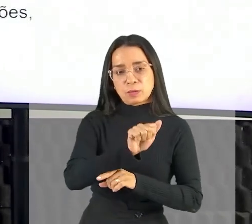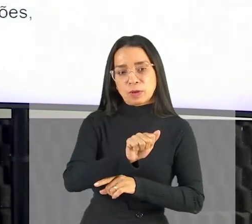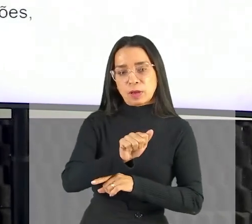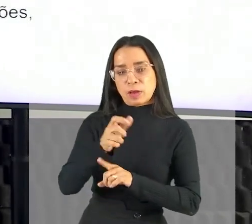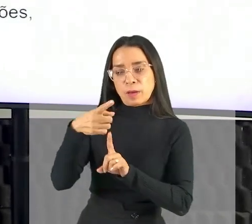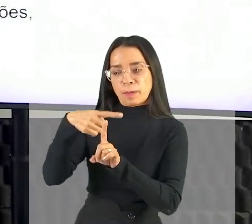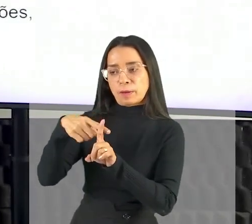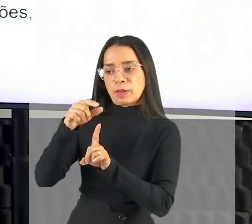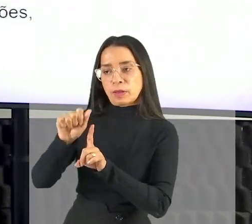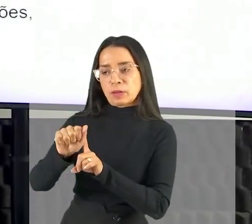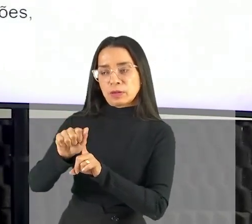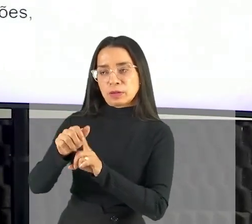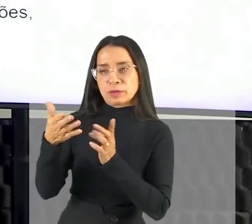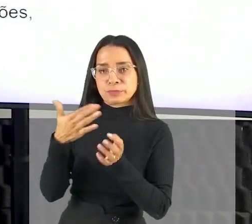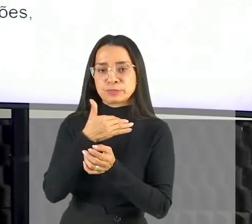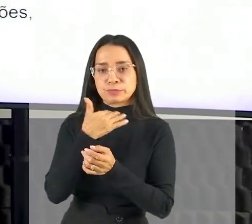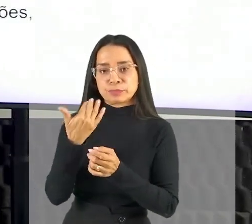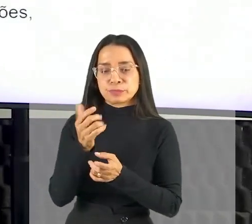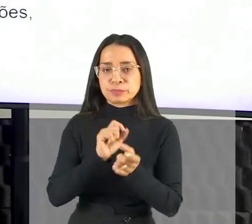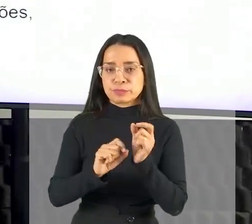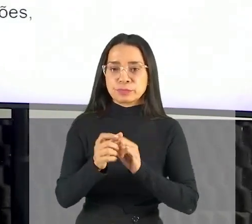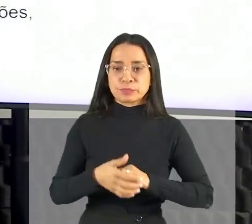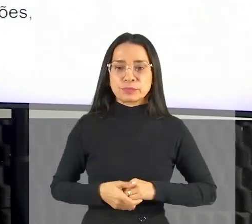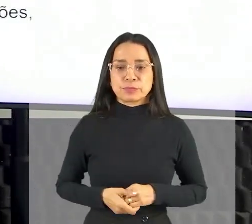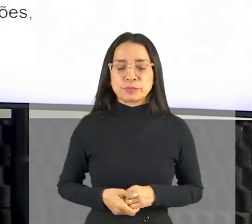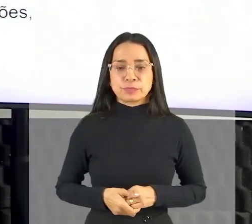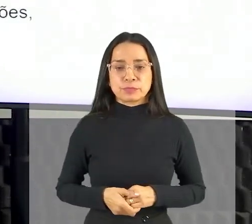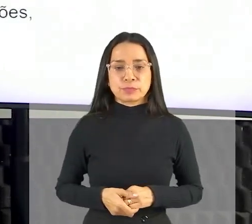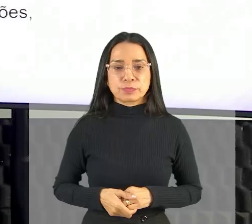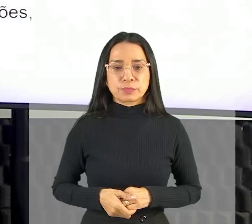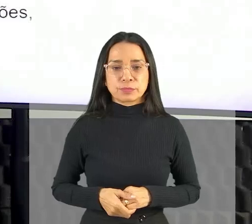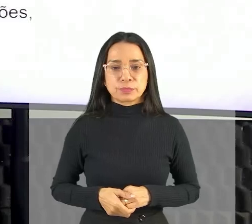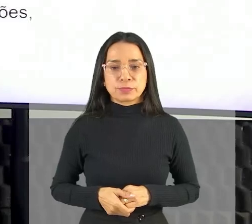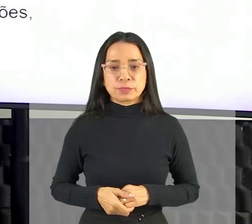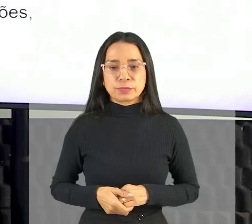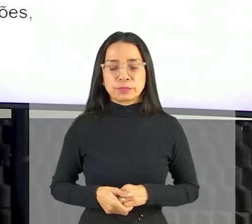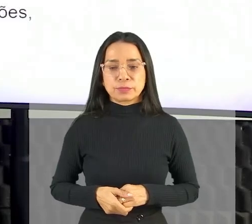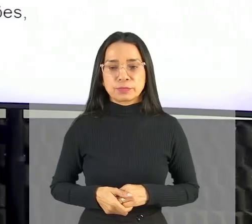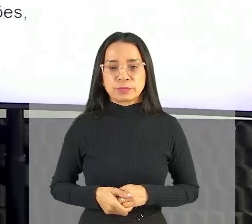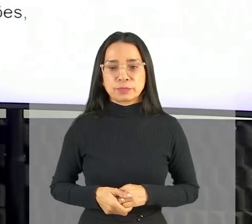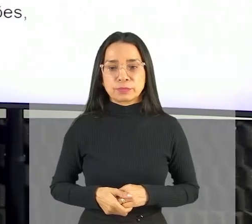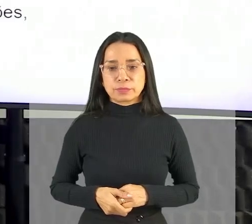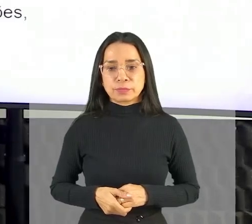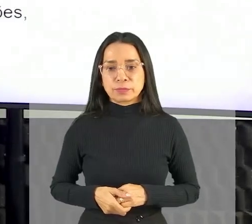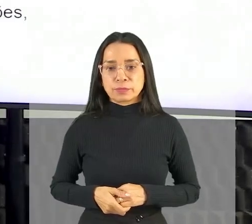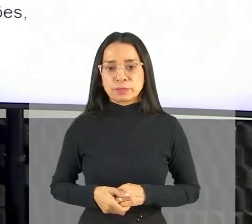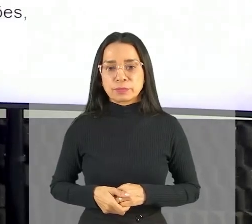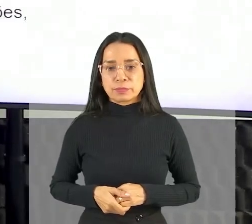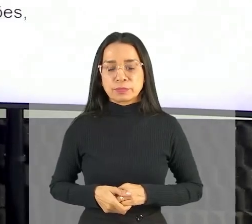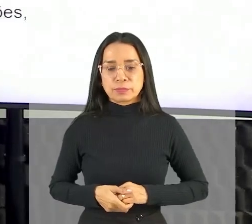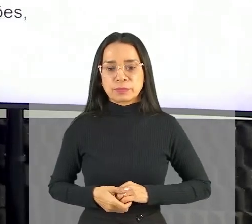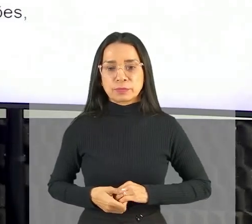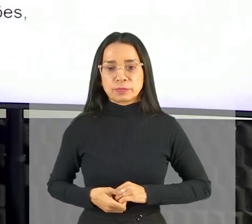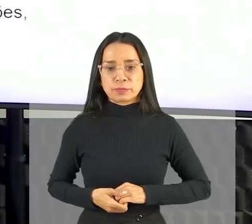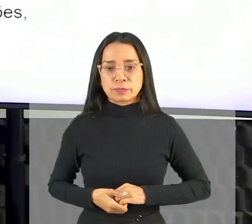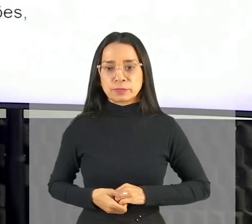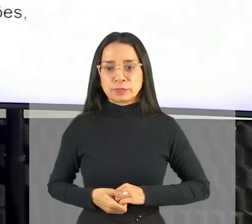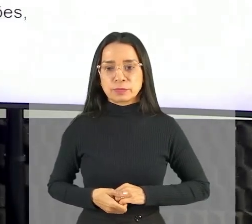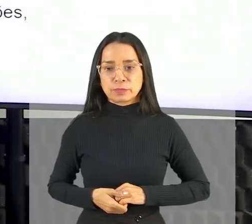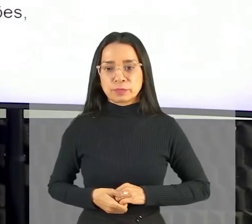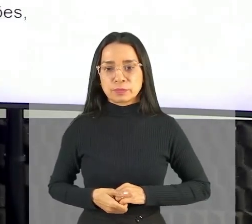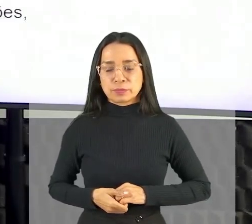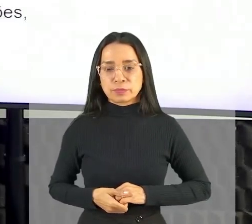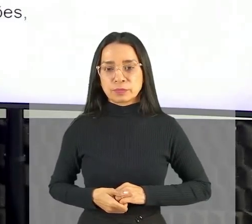ó morreu letalidade ou seja provoca a morte dos indivíduos no